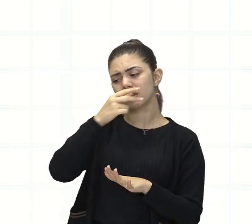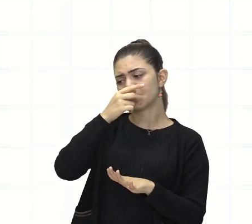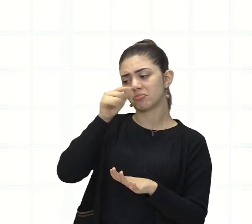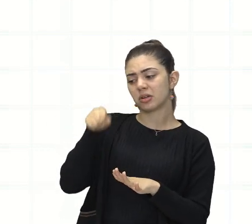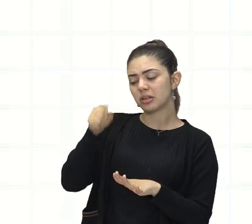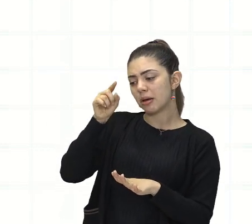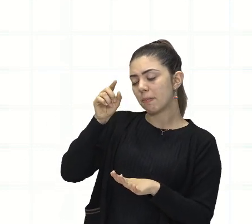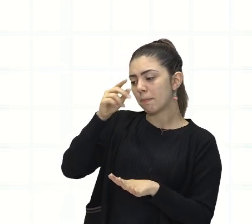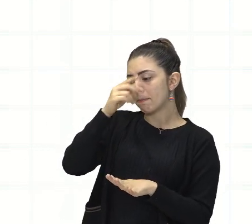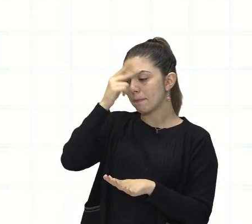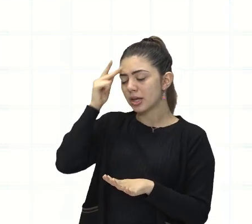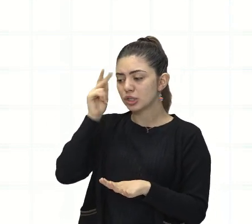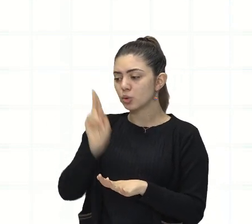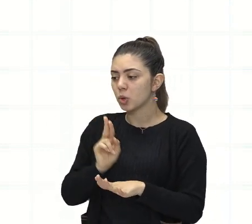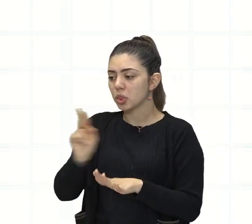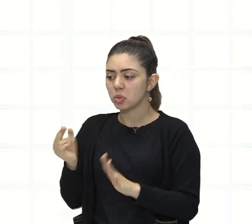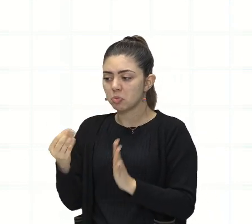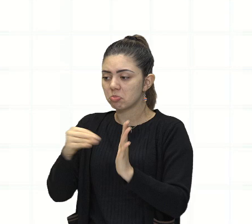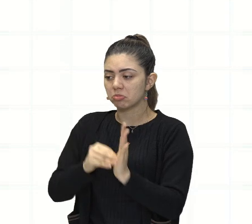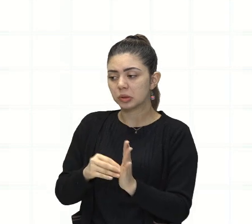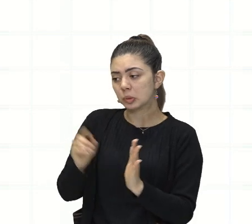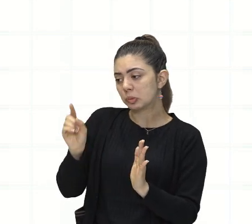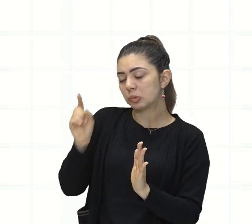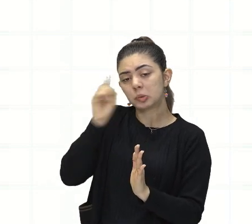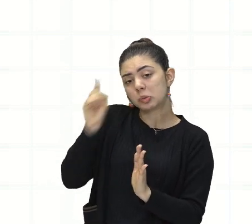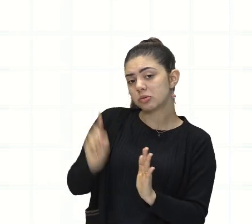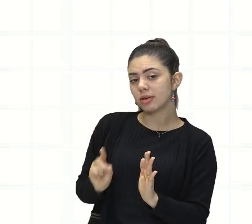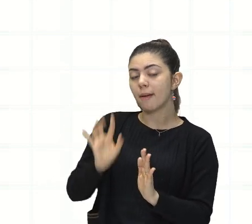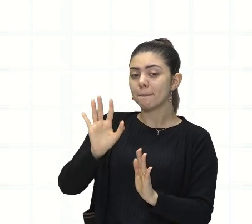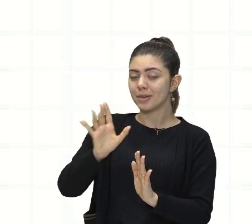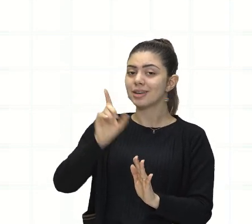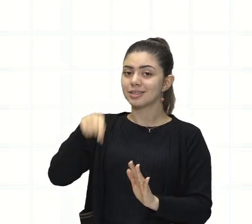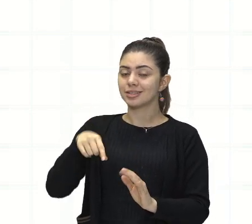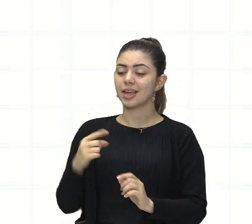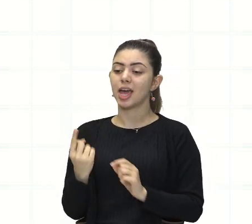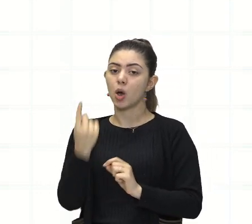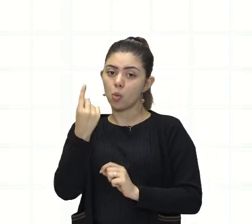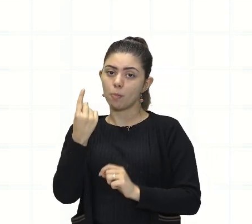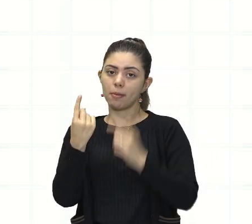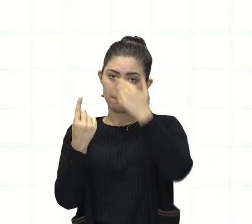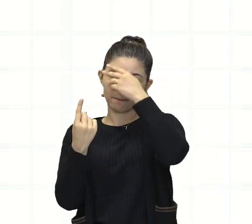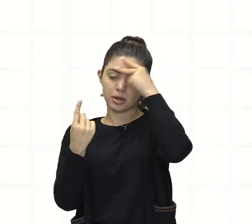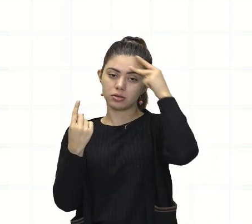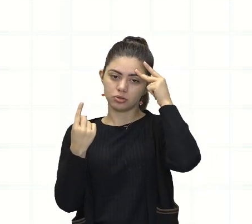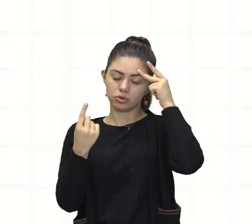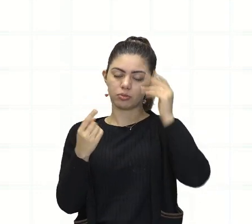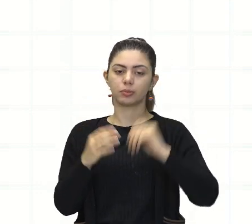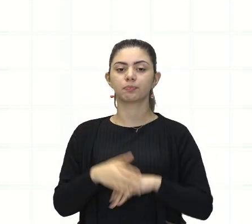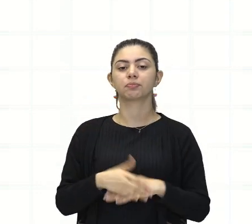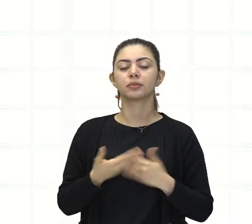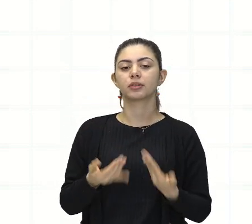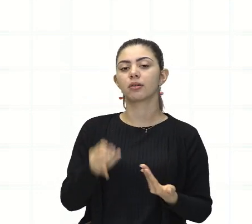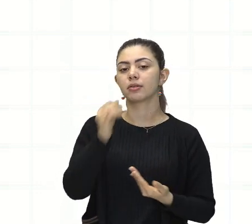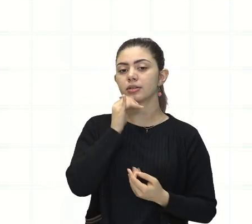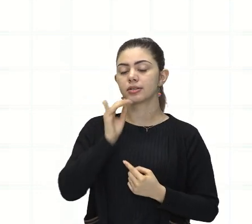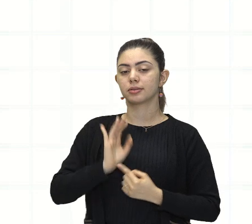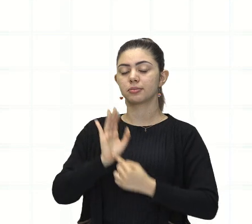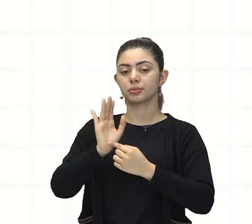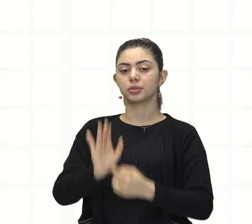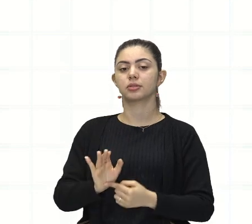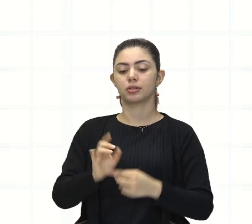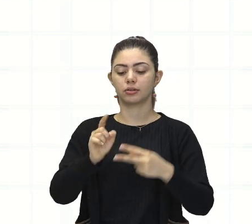ser no contexto, mas é alguém, certo? Então, esses dois exemplos traz para nós